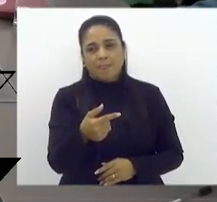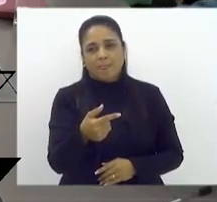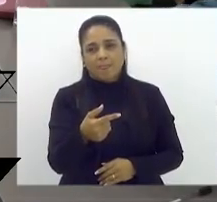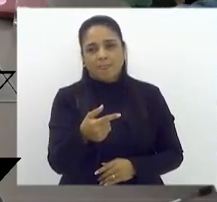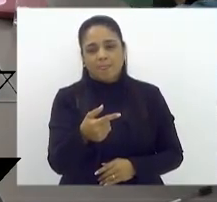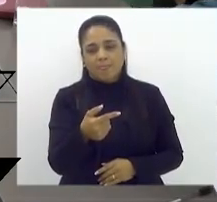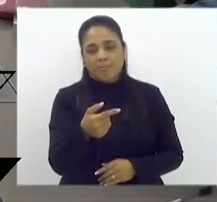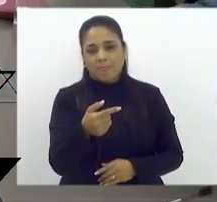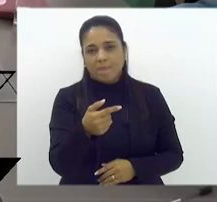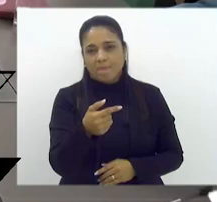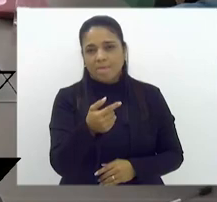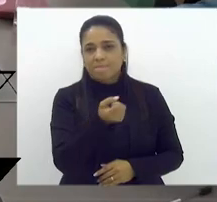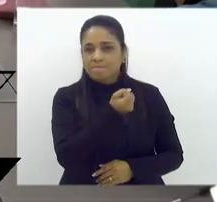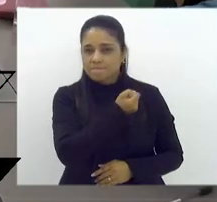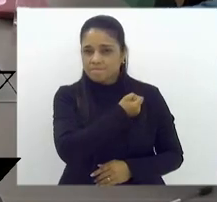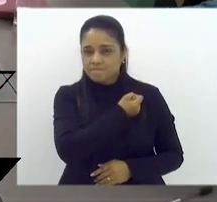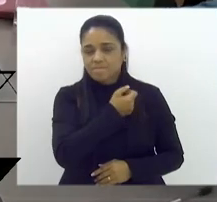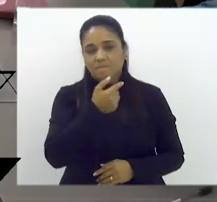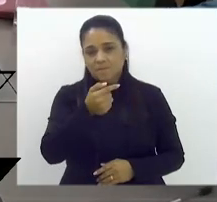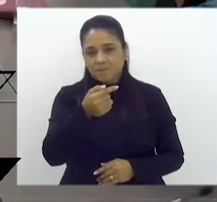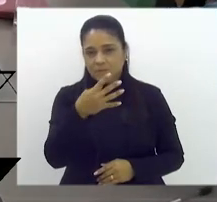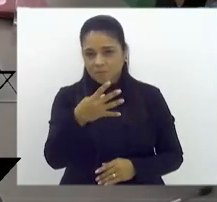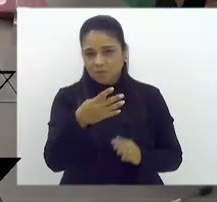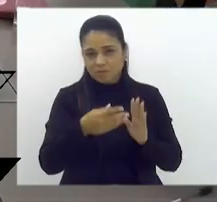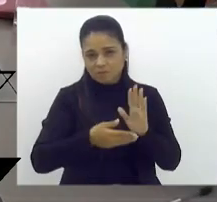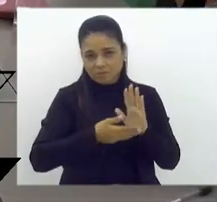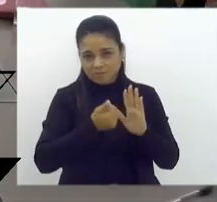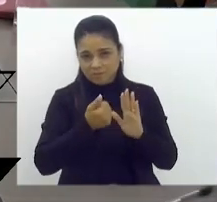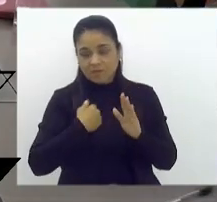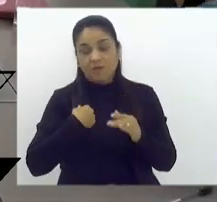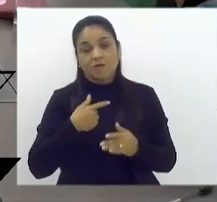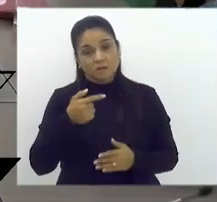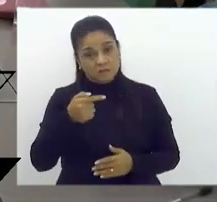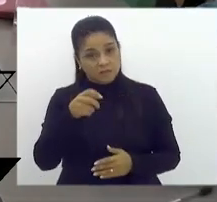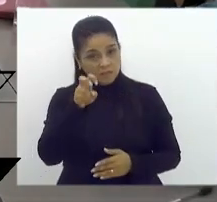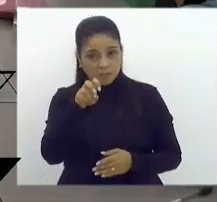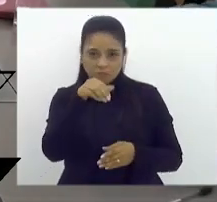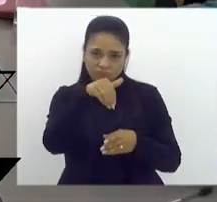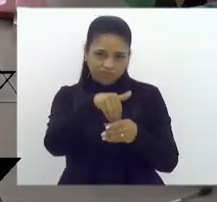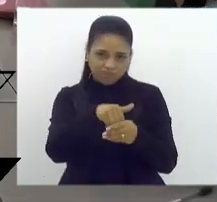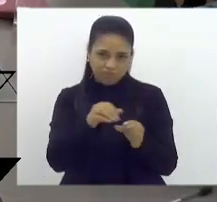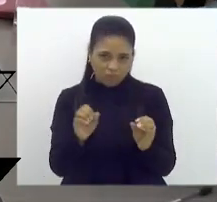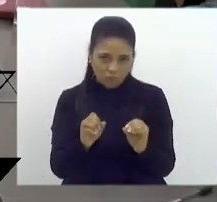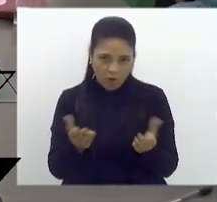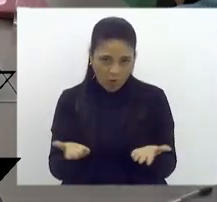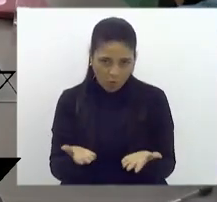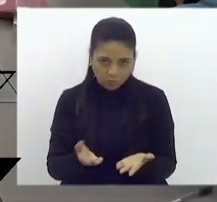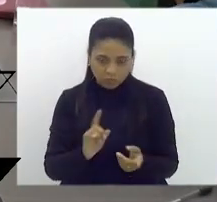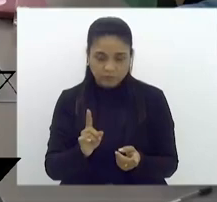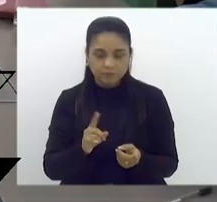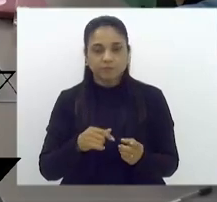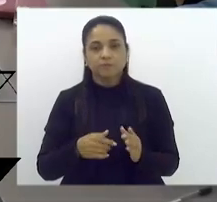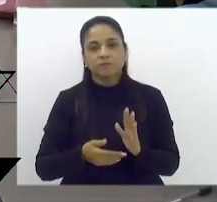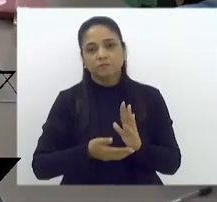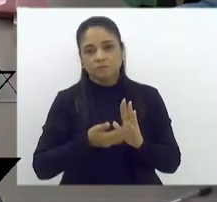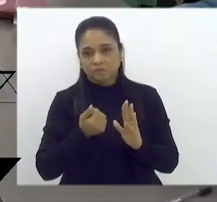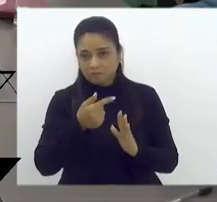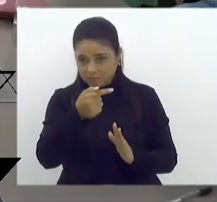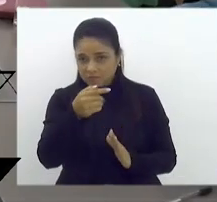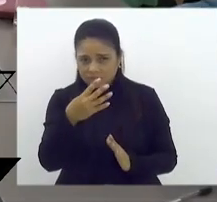o 74, retirado de pauta. O 75 é emendas de plenário, a gente não vai votar. Então, retirado é o 74, né, deputado